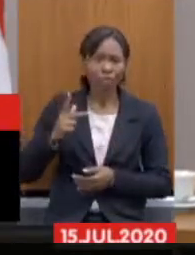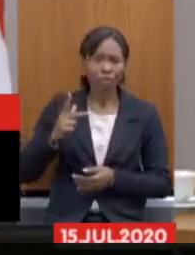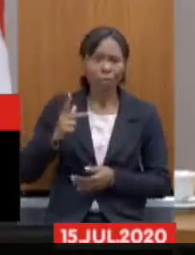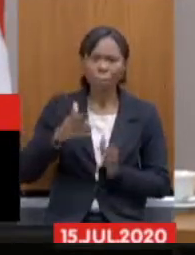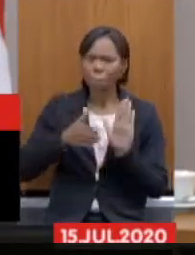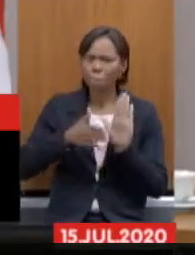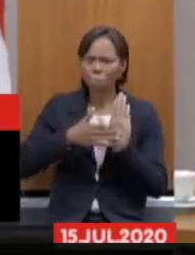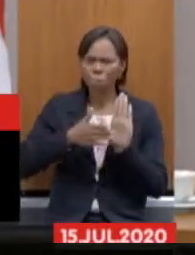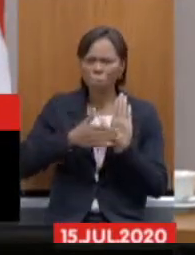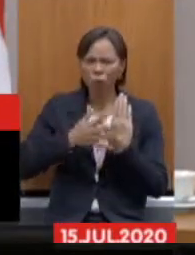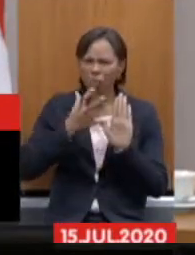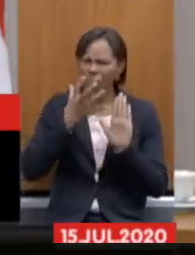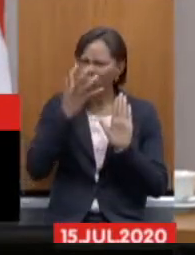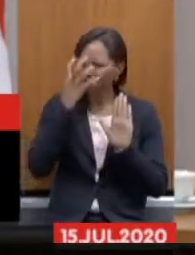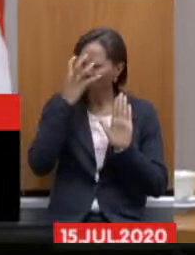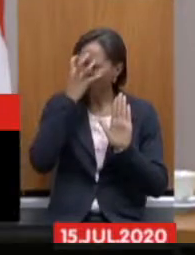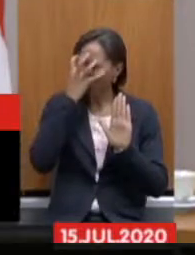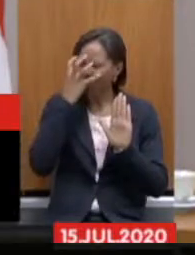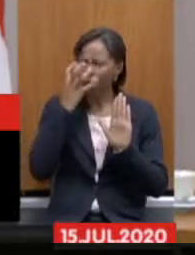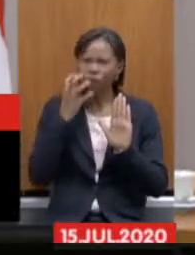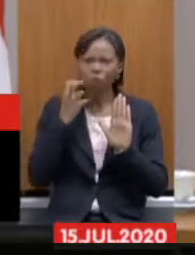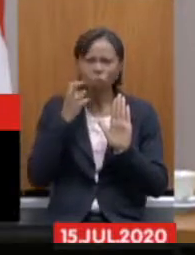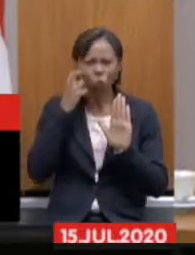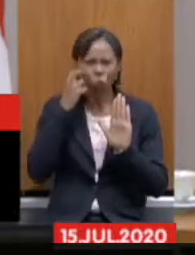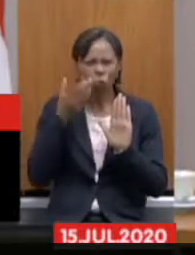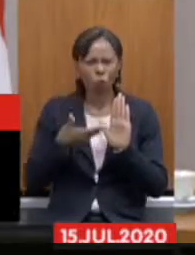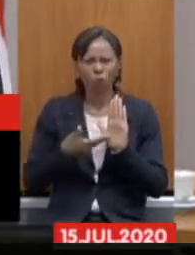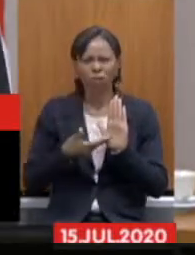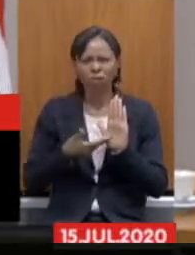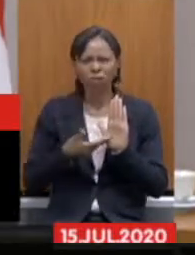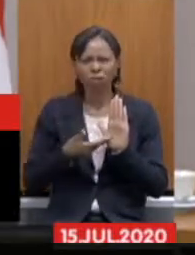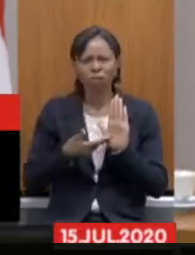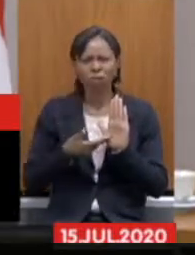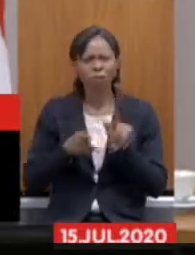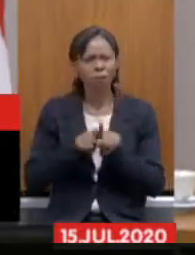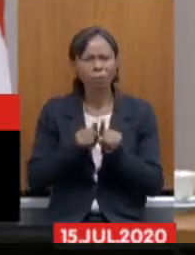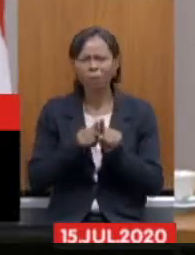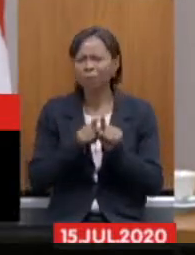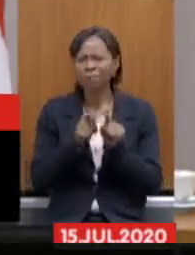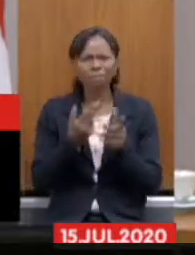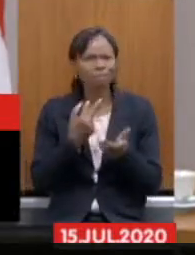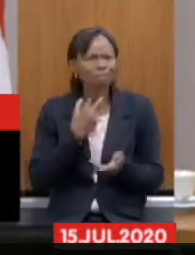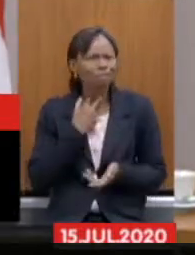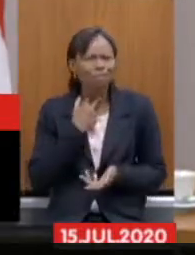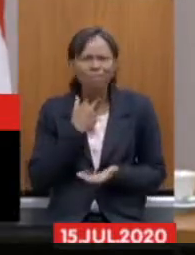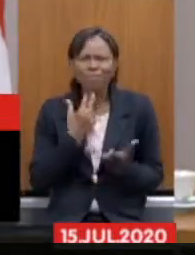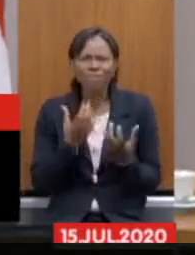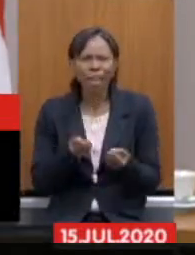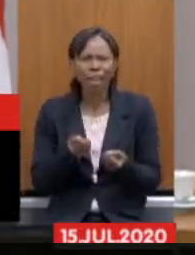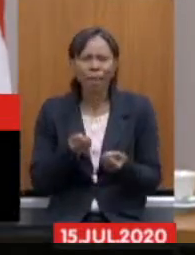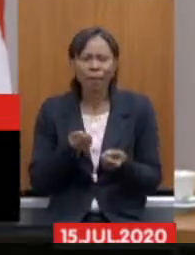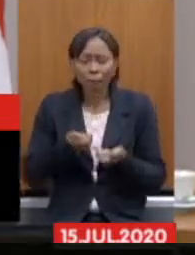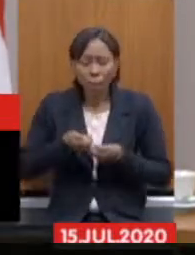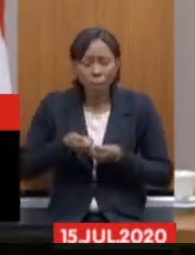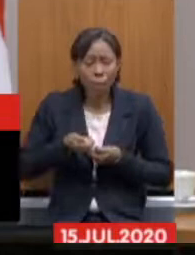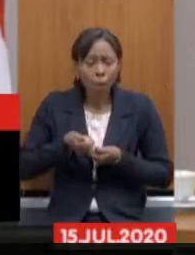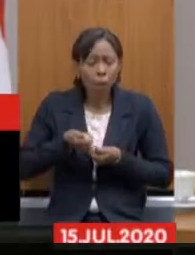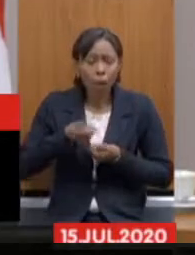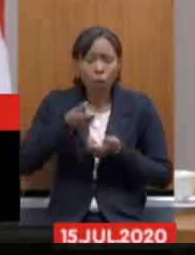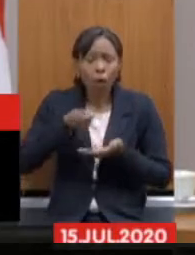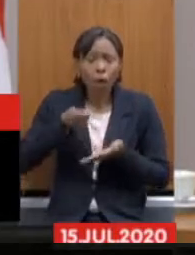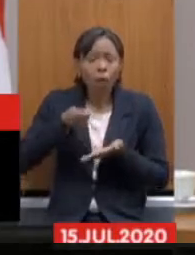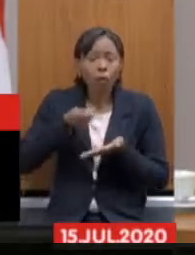vergonhosa e também consideramos inaceitável a contribuição extraordinária proposta pelo